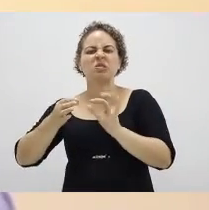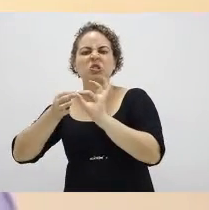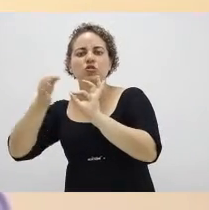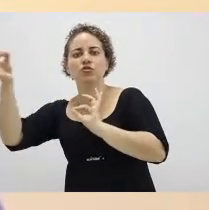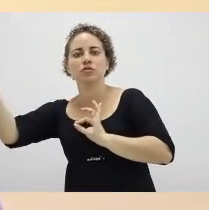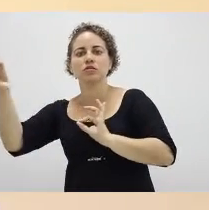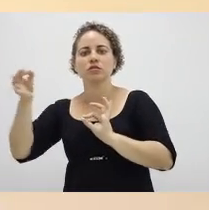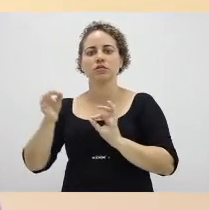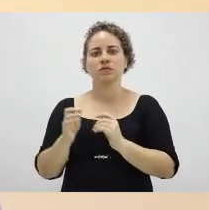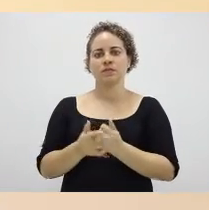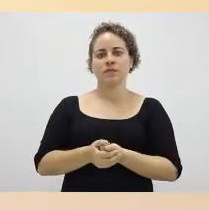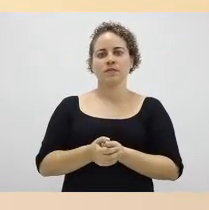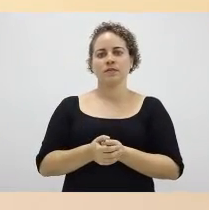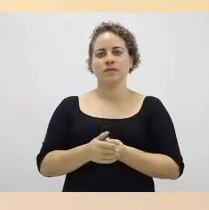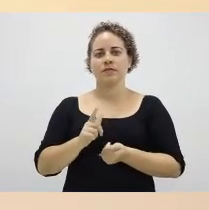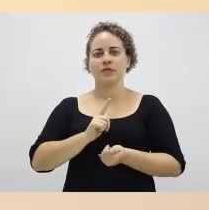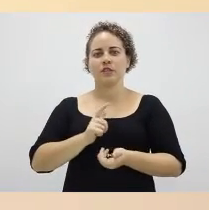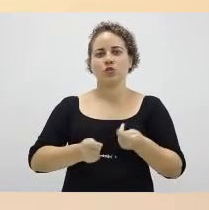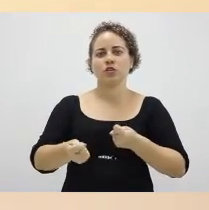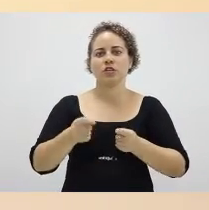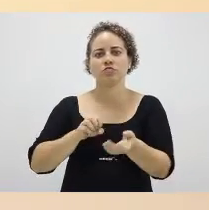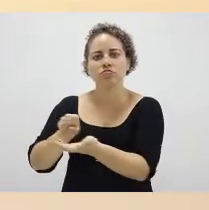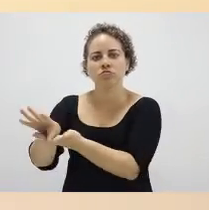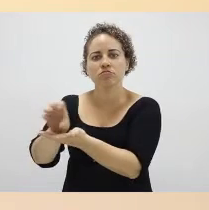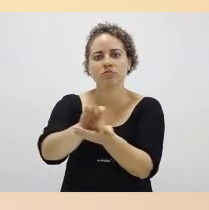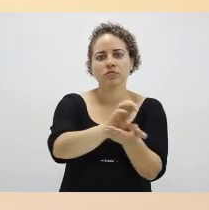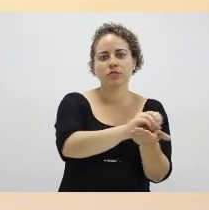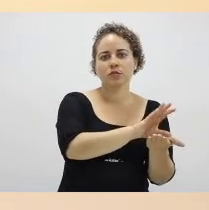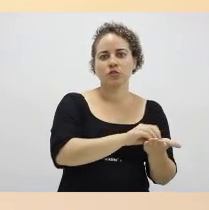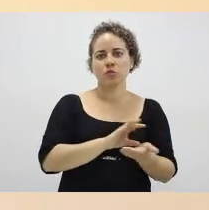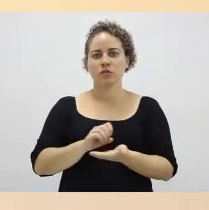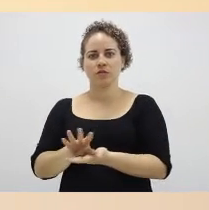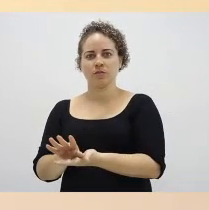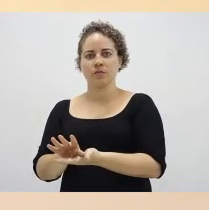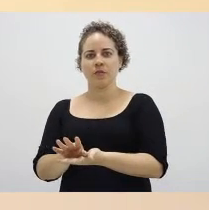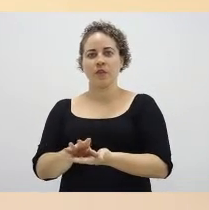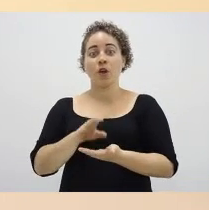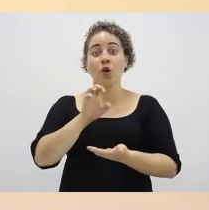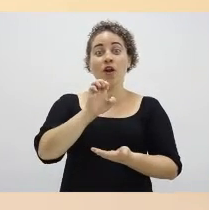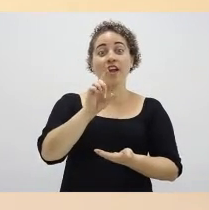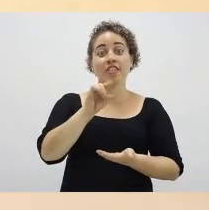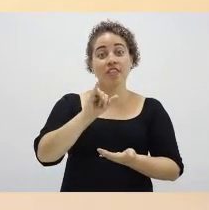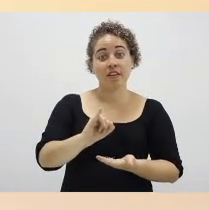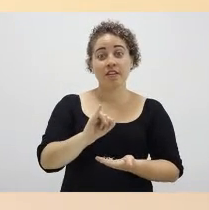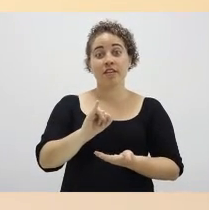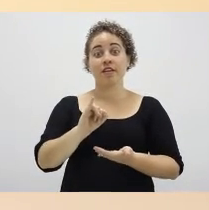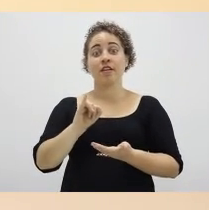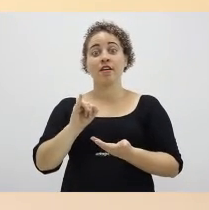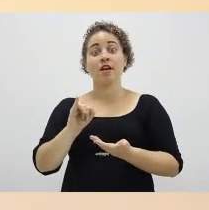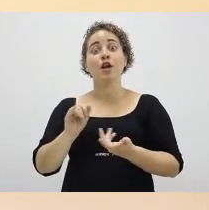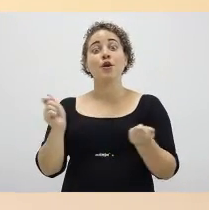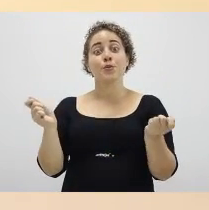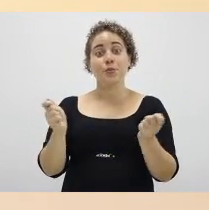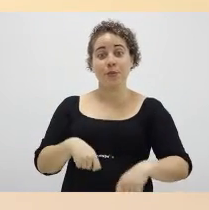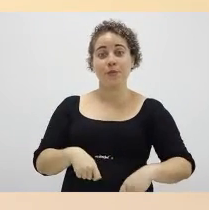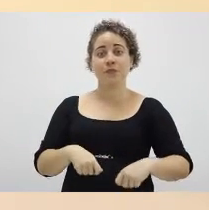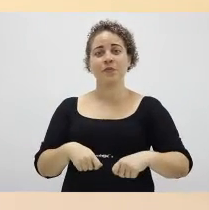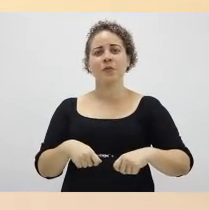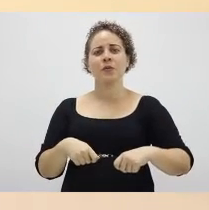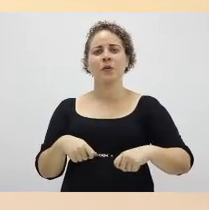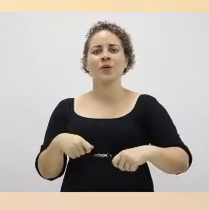dos principais centros de distribuição. Pessoal, o EDI permite que a gente tenha